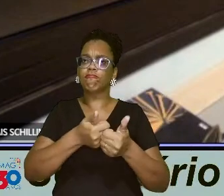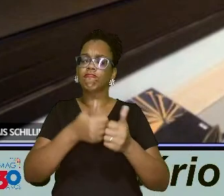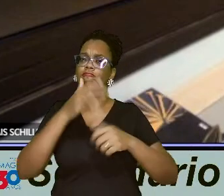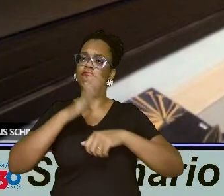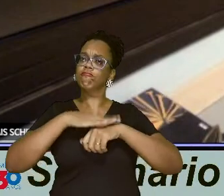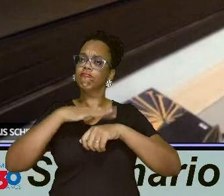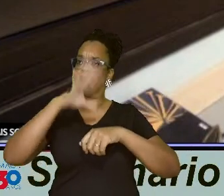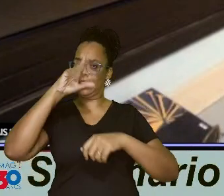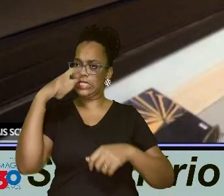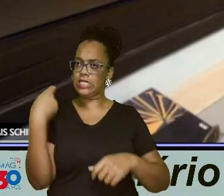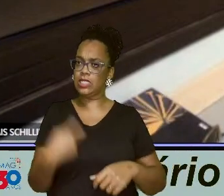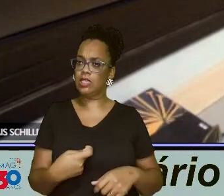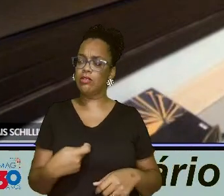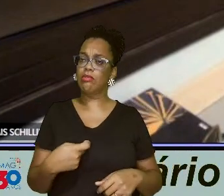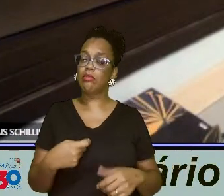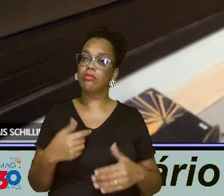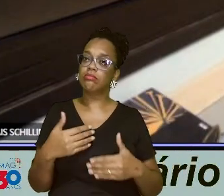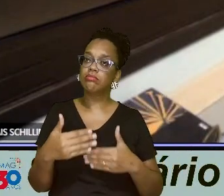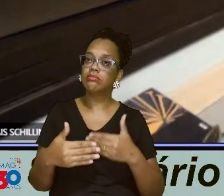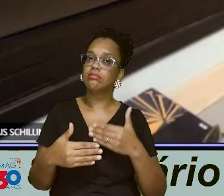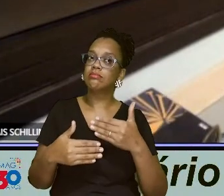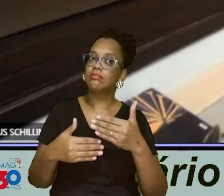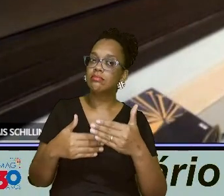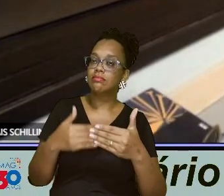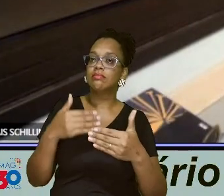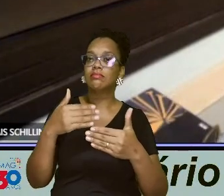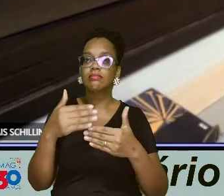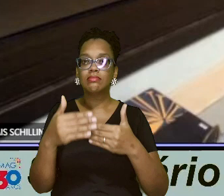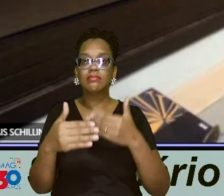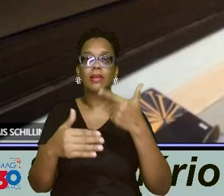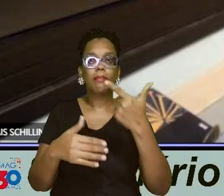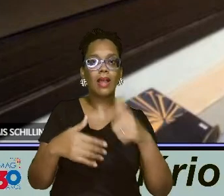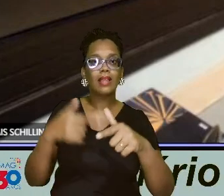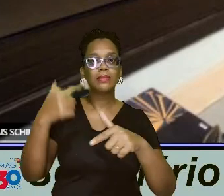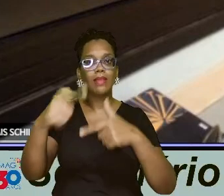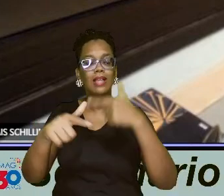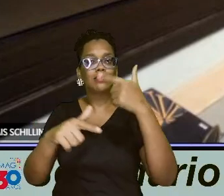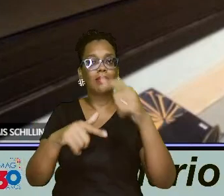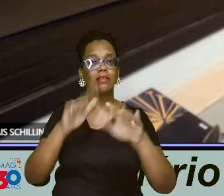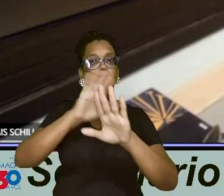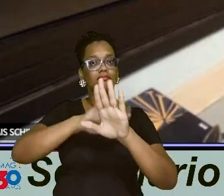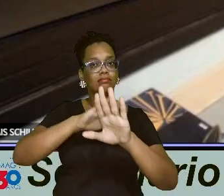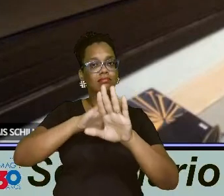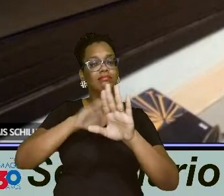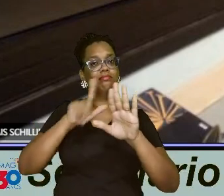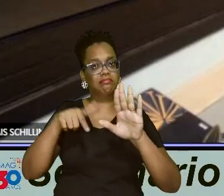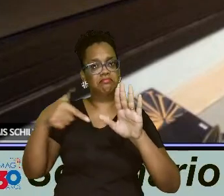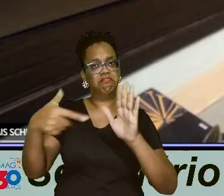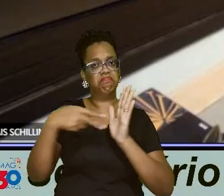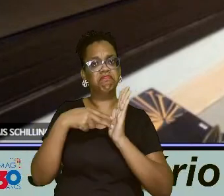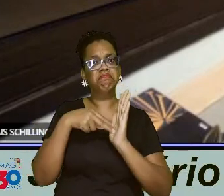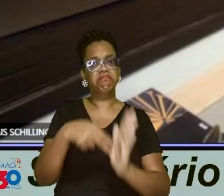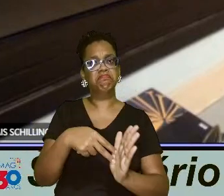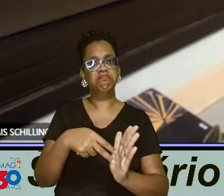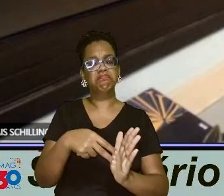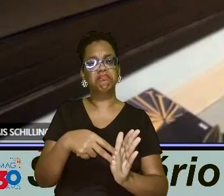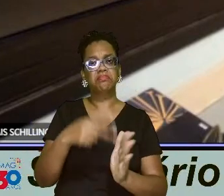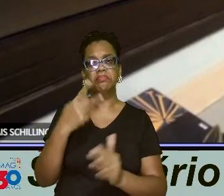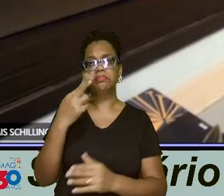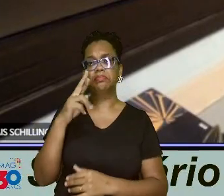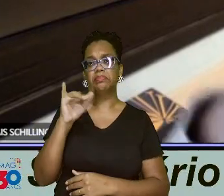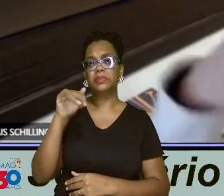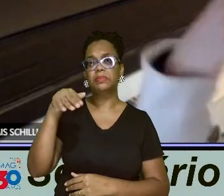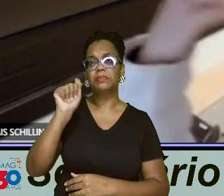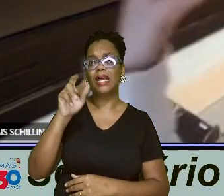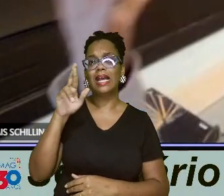próprias decisões, a tendência é que cada vez mais um precedente se firme como fonte primária do direito,